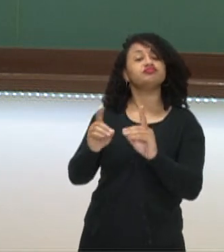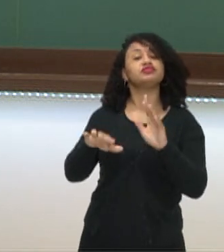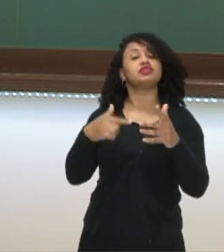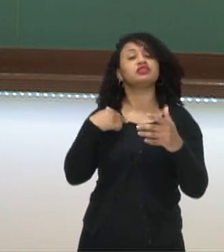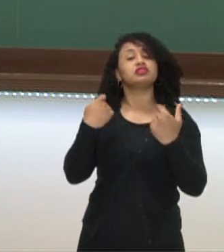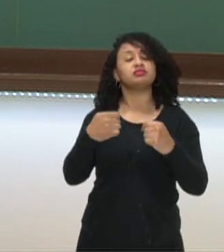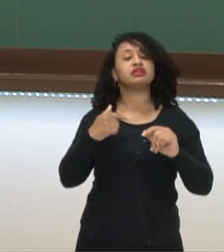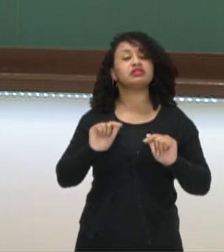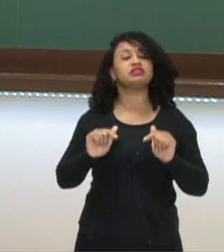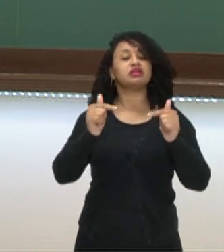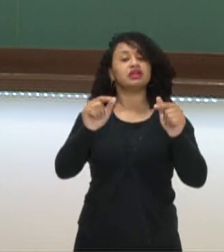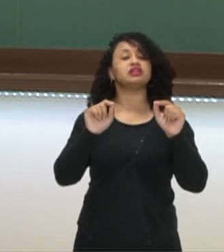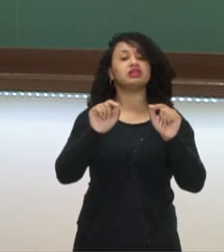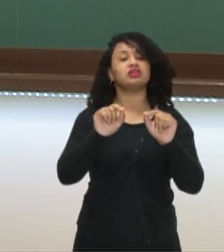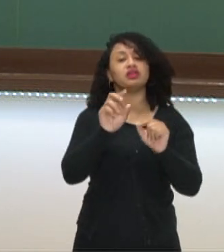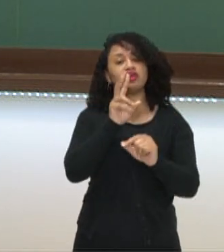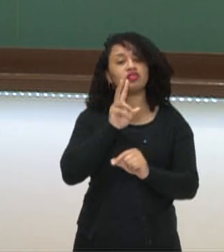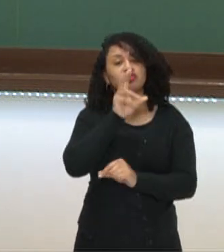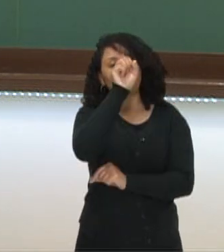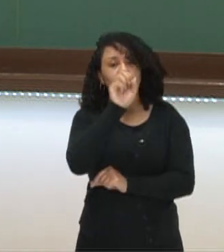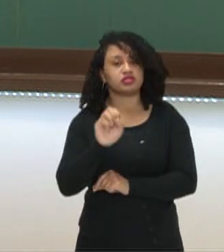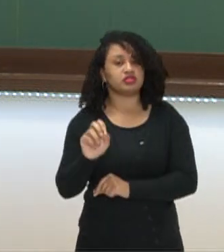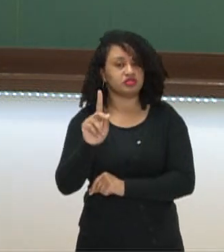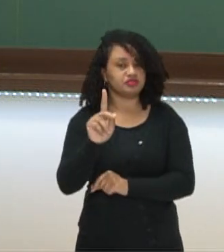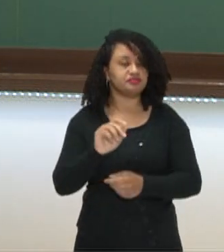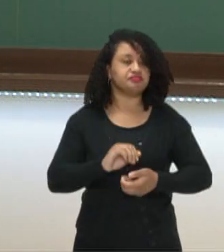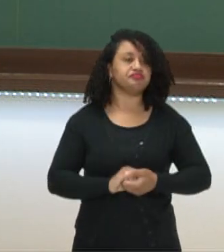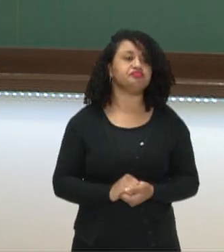da atuação de uma força, beleza?